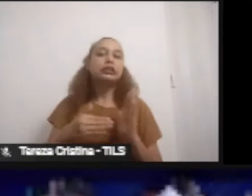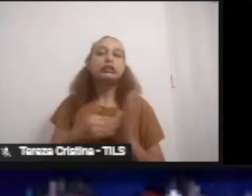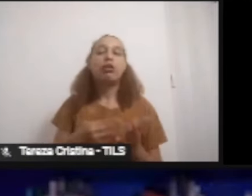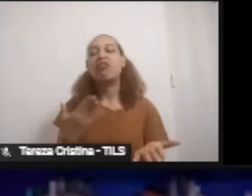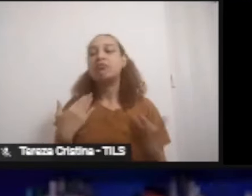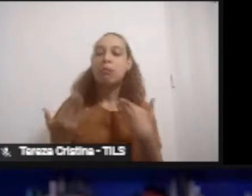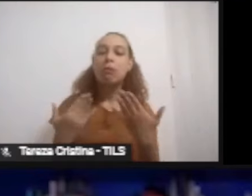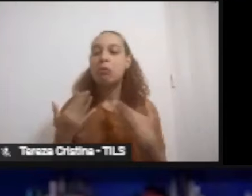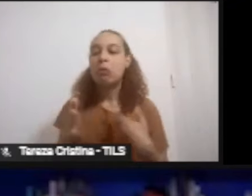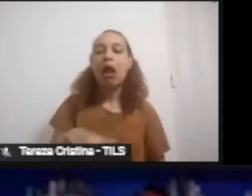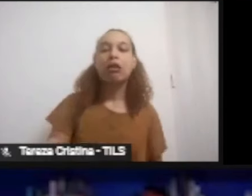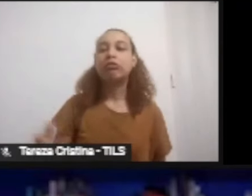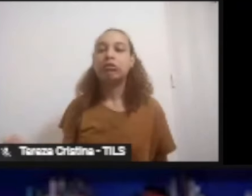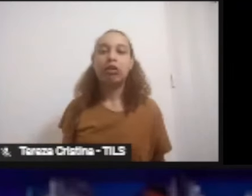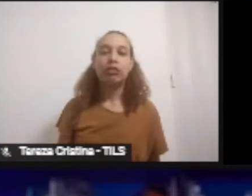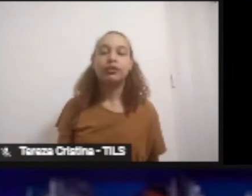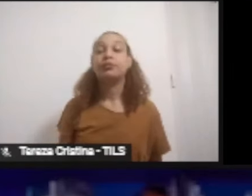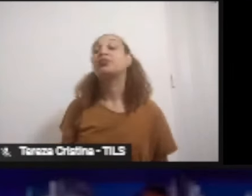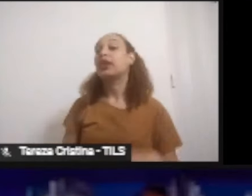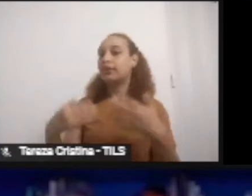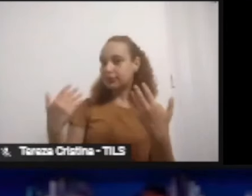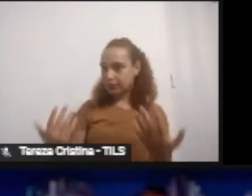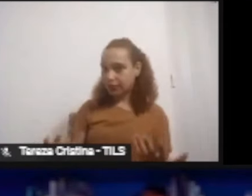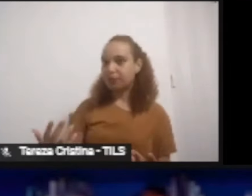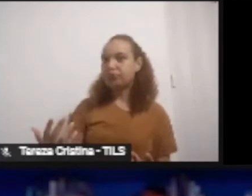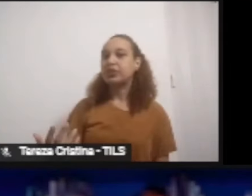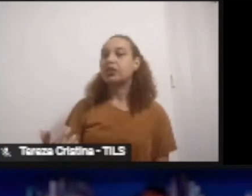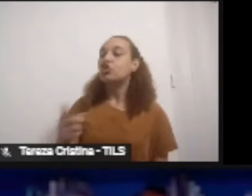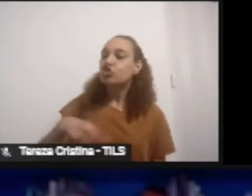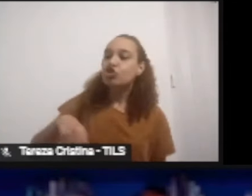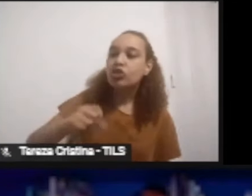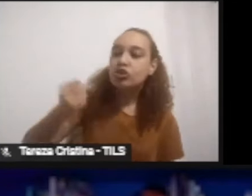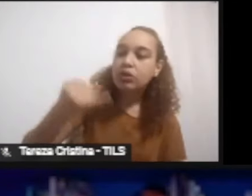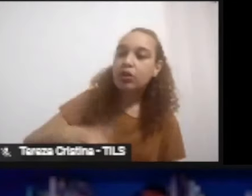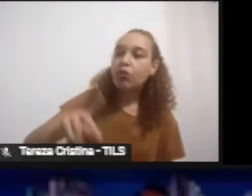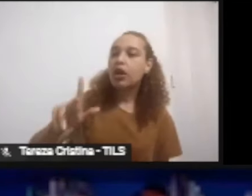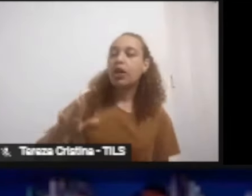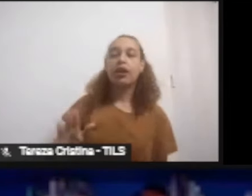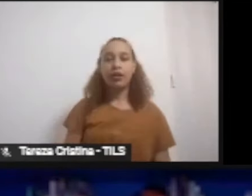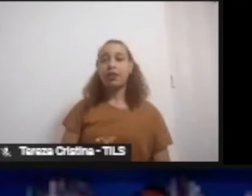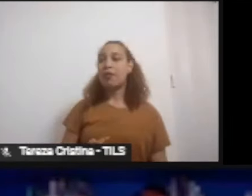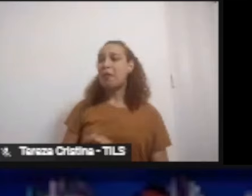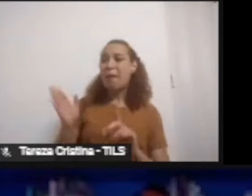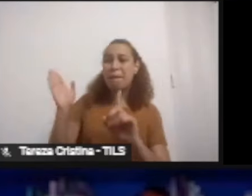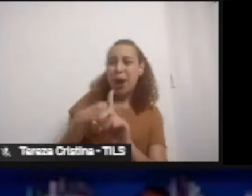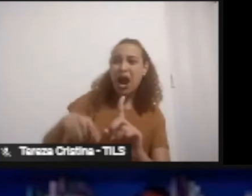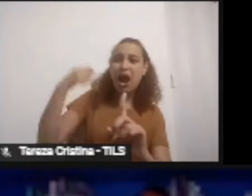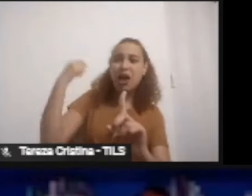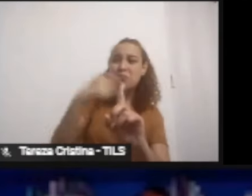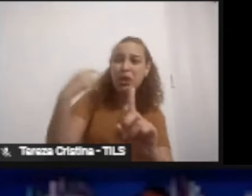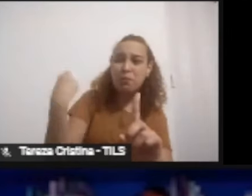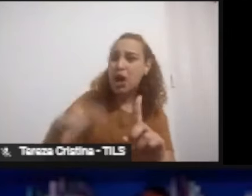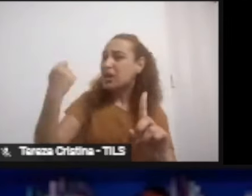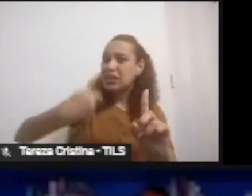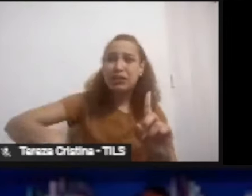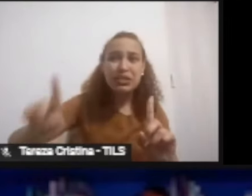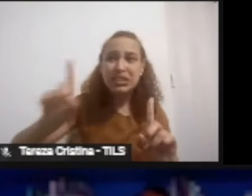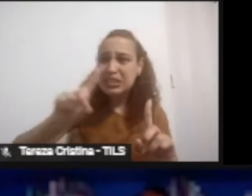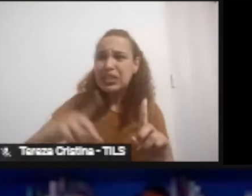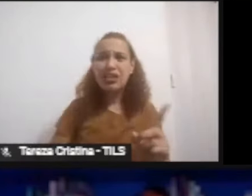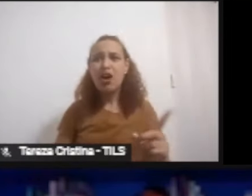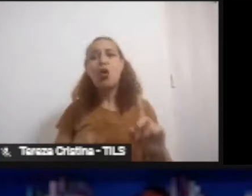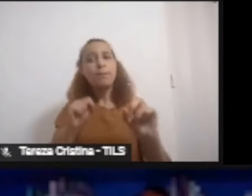com a criança? Então, gente, quando a gente fala assim, olha, não precisa bater para educar a criança, tem outras formas. A gente